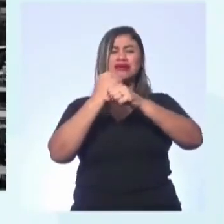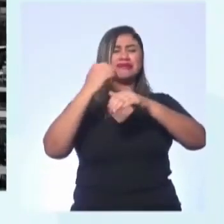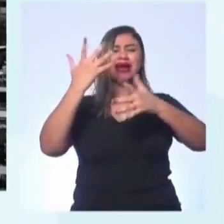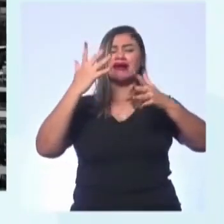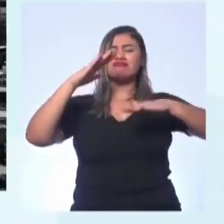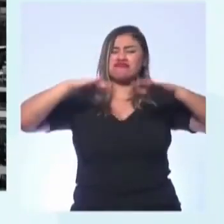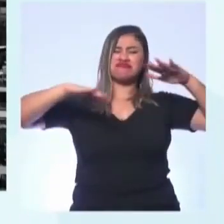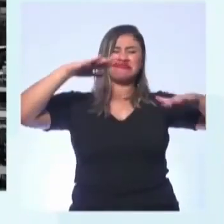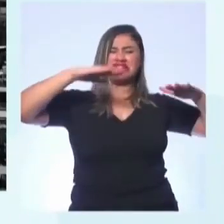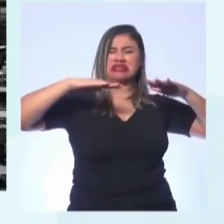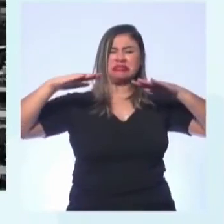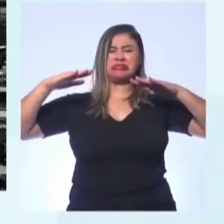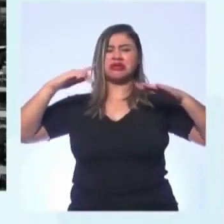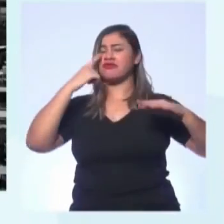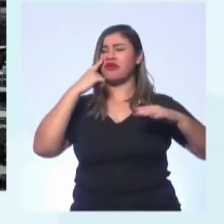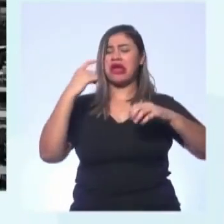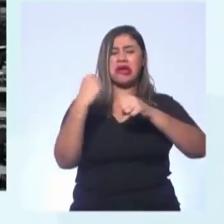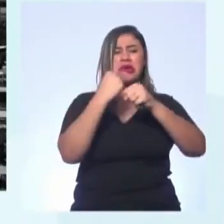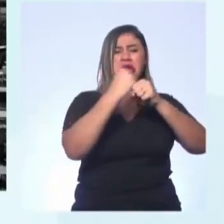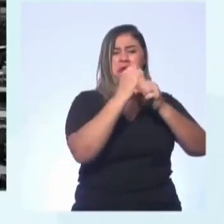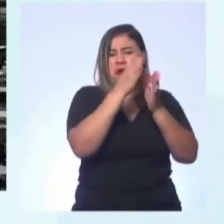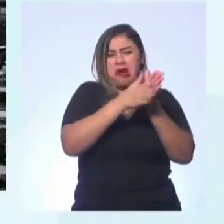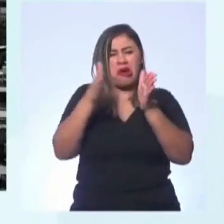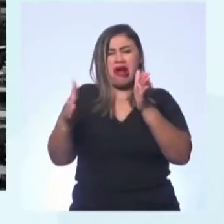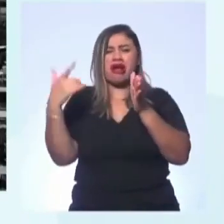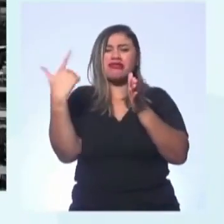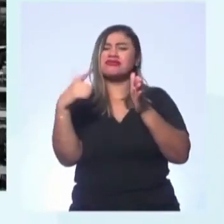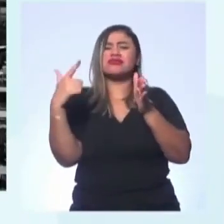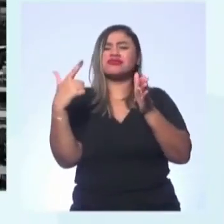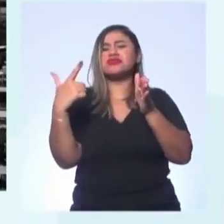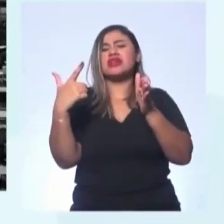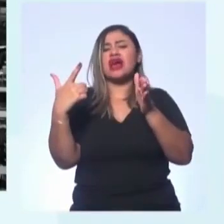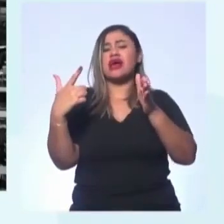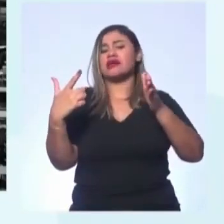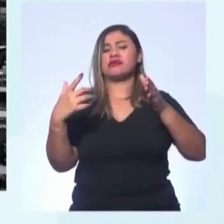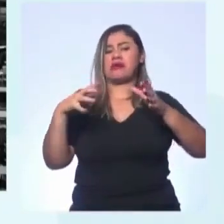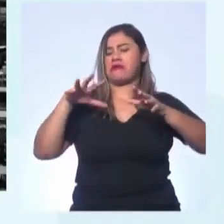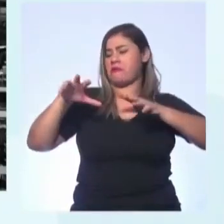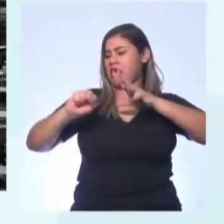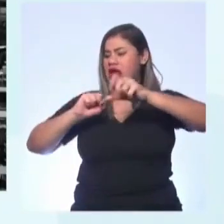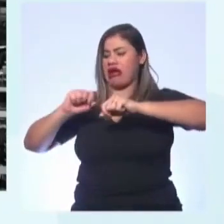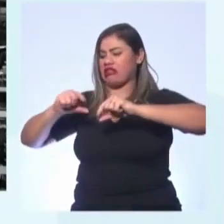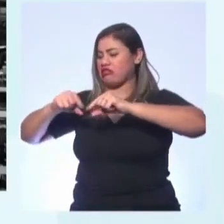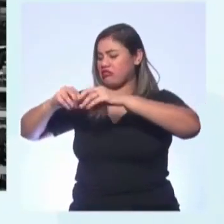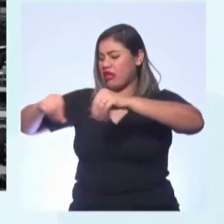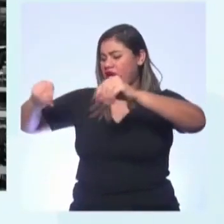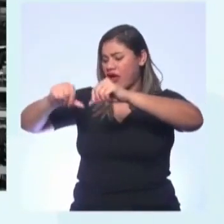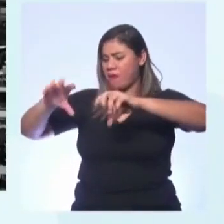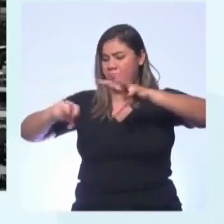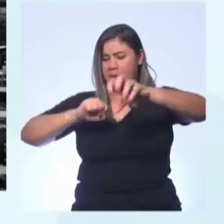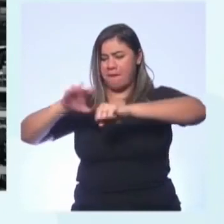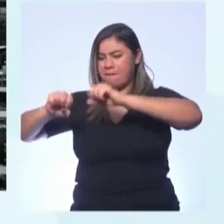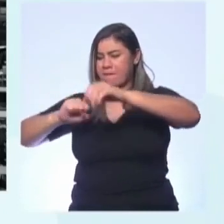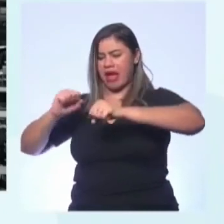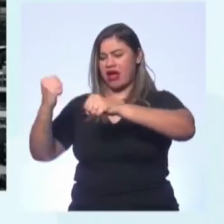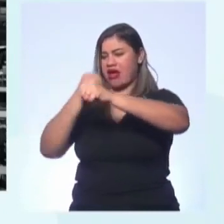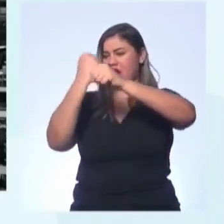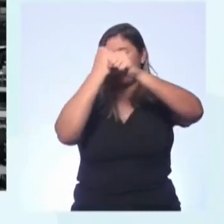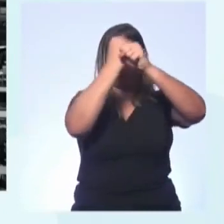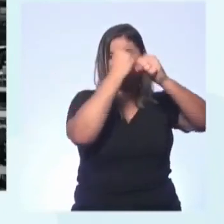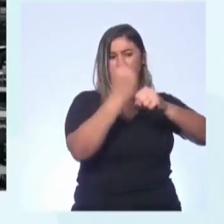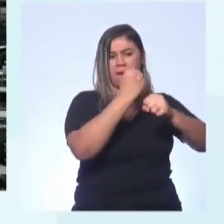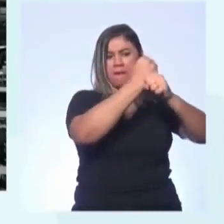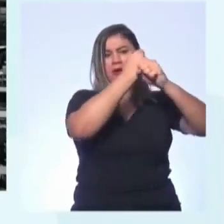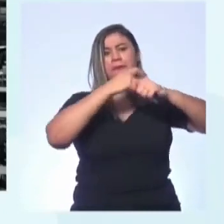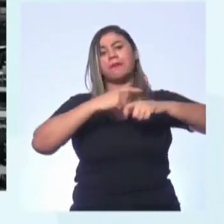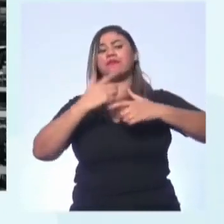despadronizadas, né? Então vai se construindo aí da maneira que se pode, né, pegando aí terrenos que eram terrenos aí vazios, né,